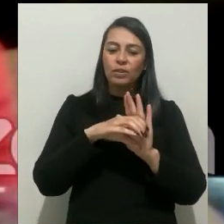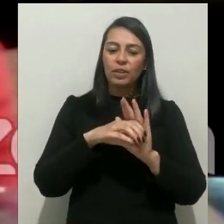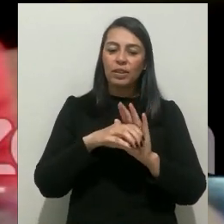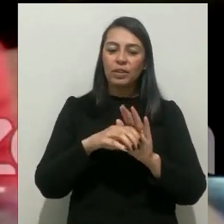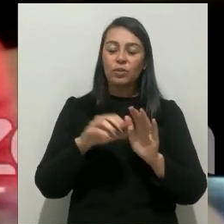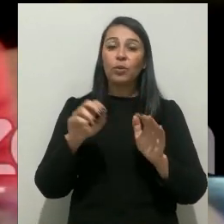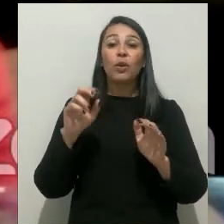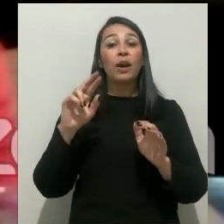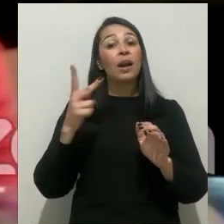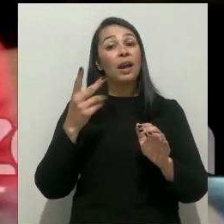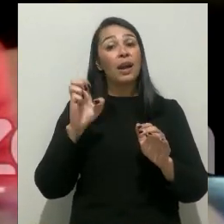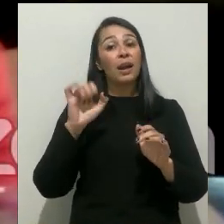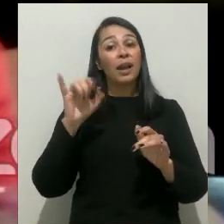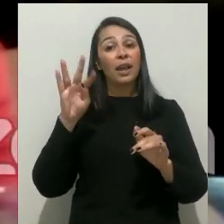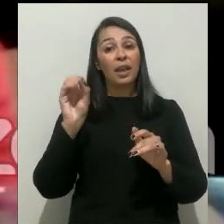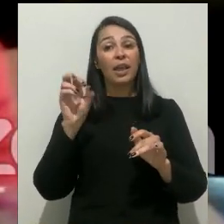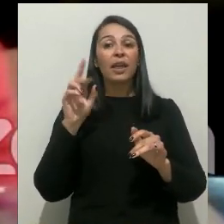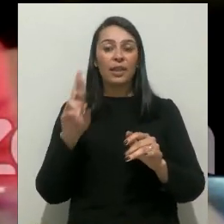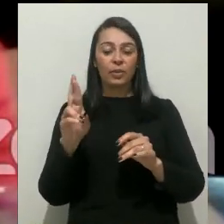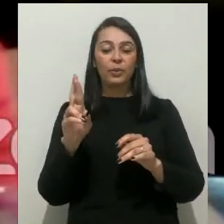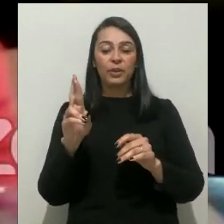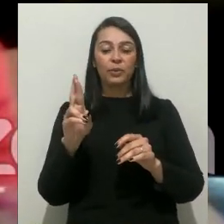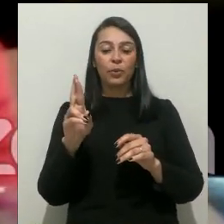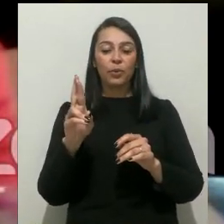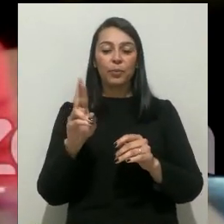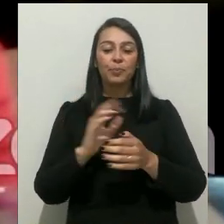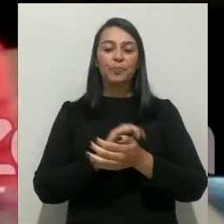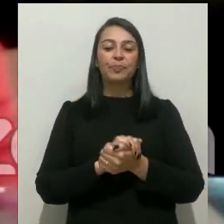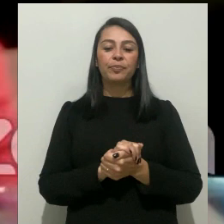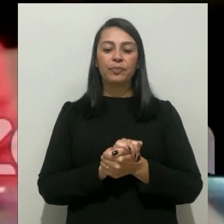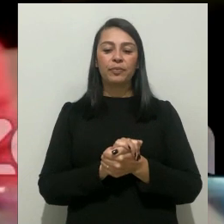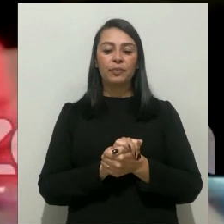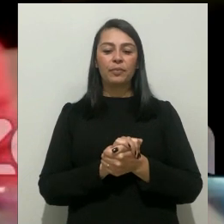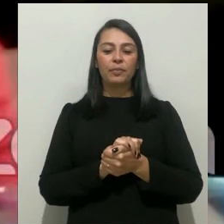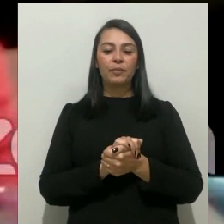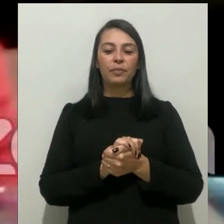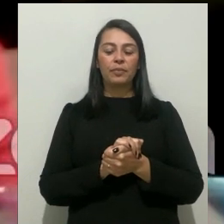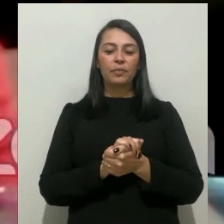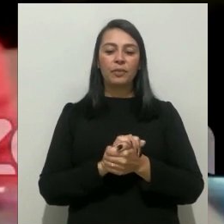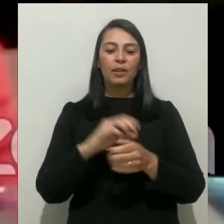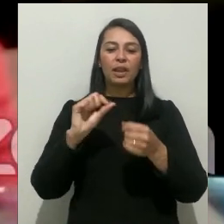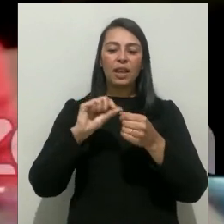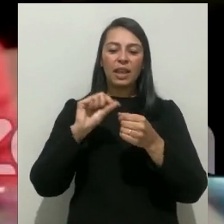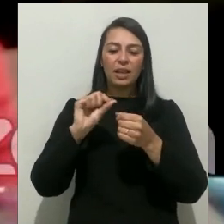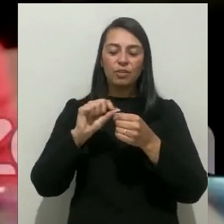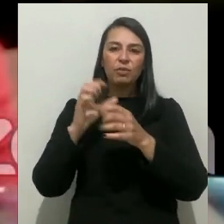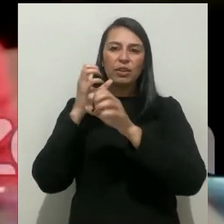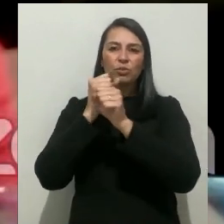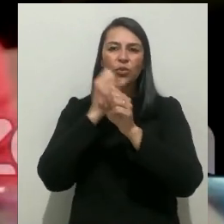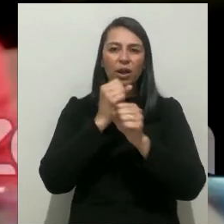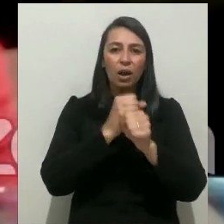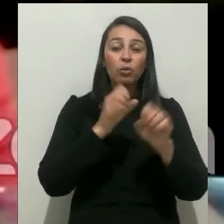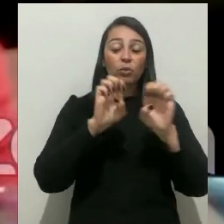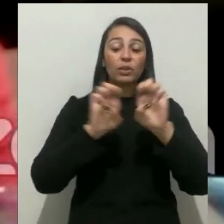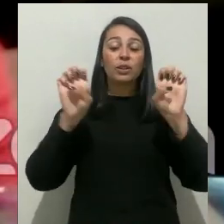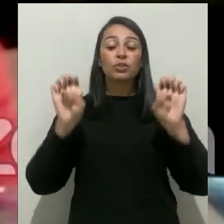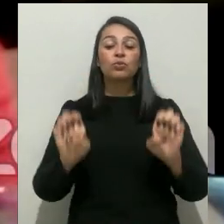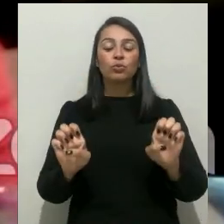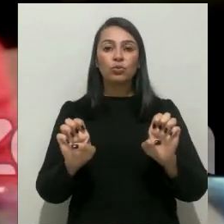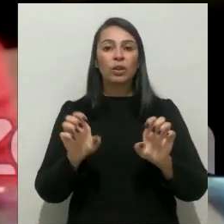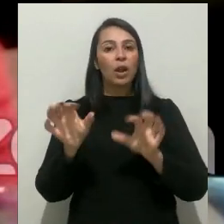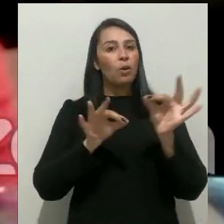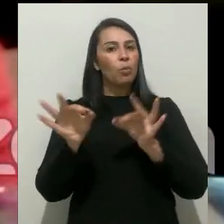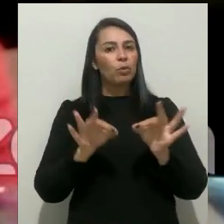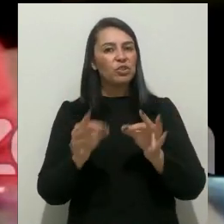do Heitor. O Alberto Cocu, que era o maior capuista na época, fez o cálculo estrutural. Cálculo estrutural não é a mesma coisa